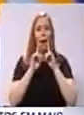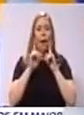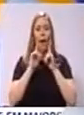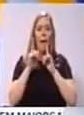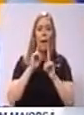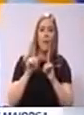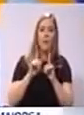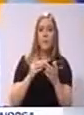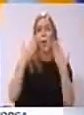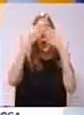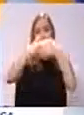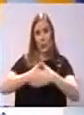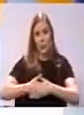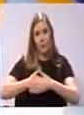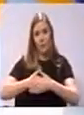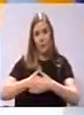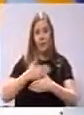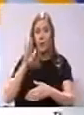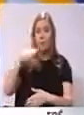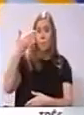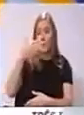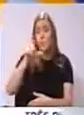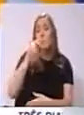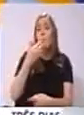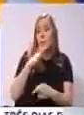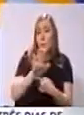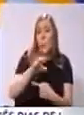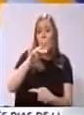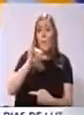até tarde, nomeadamente o Miguel Rendeiro, e